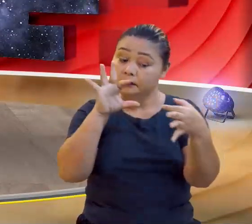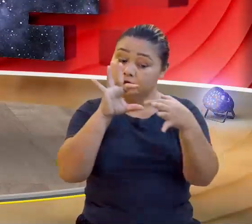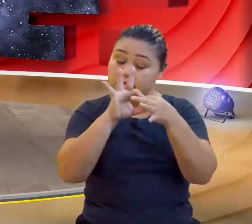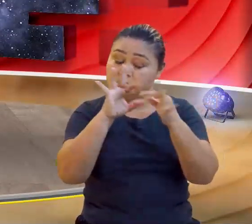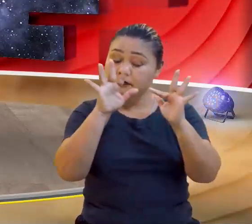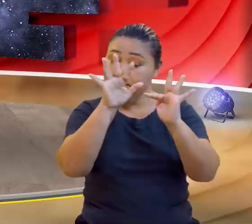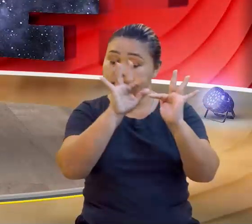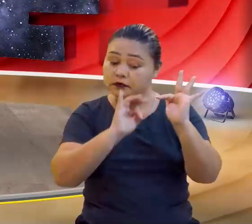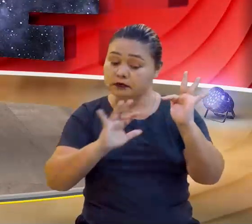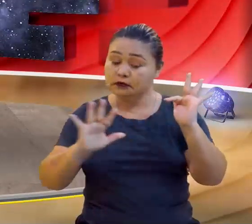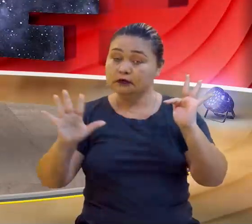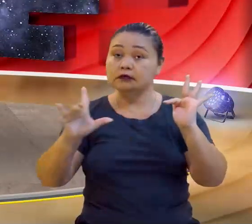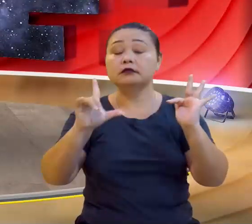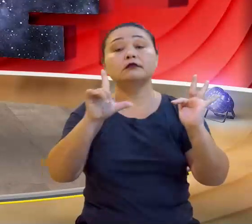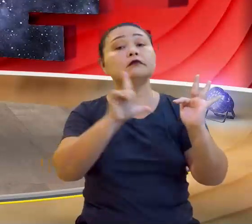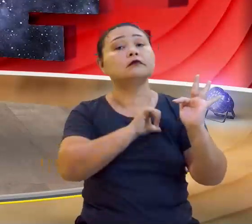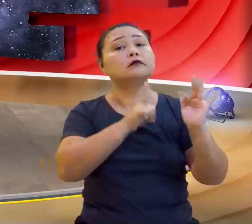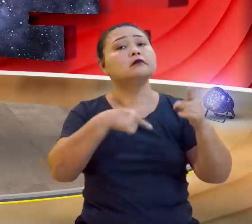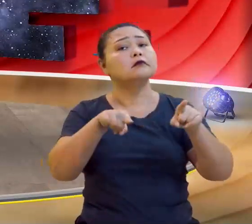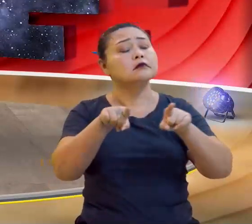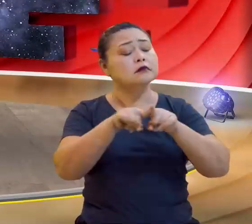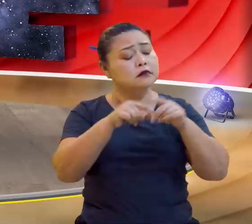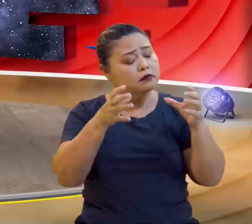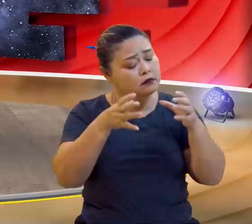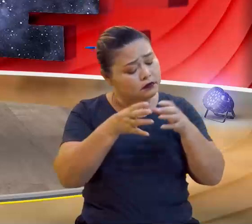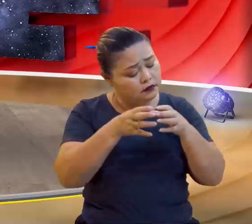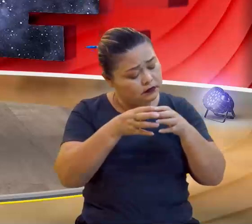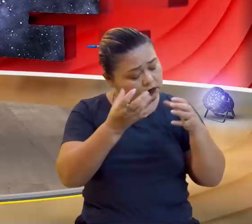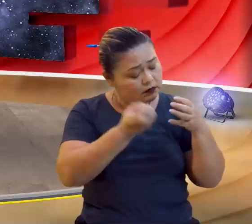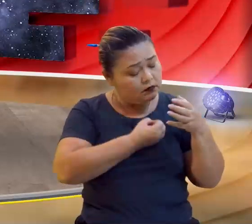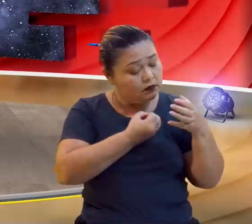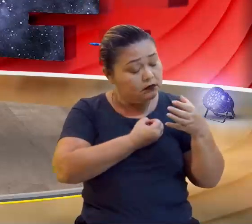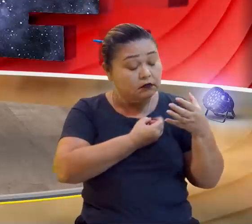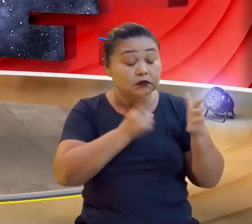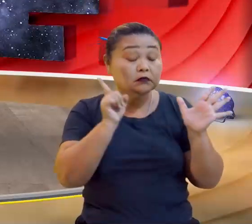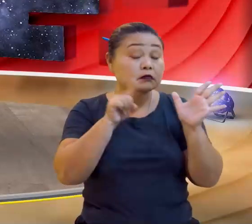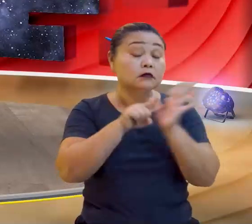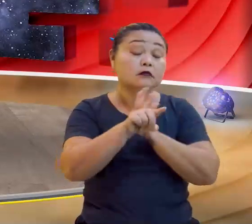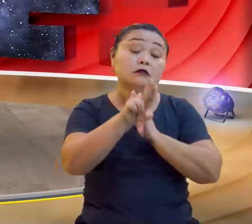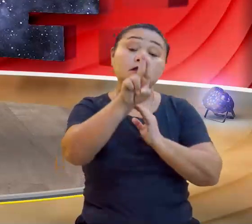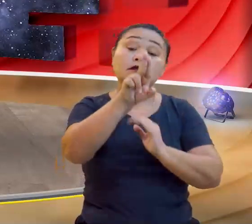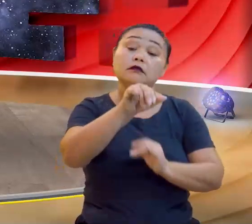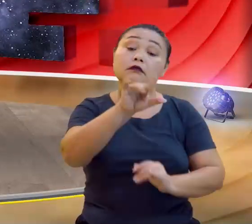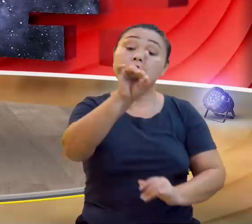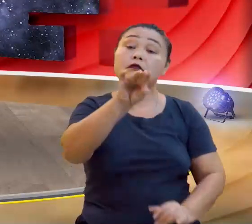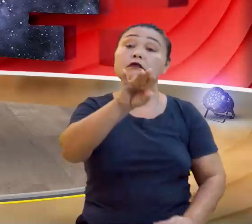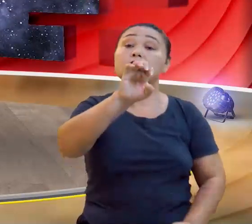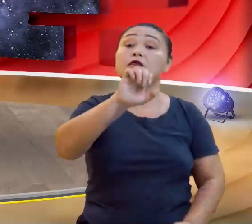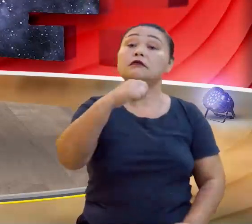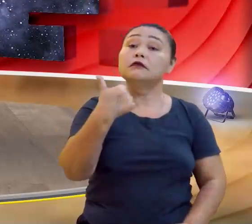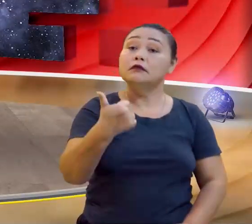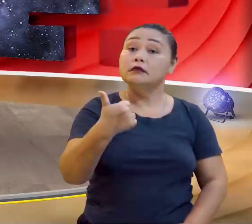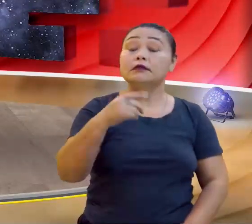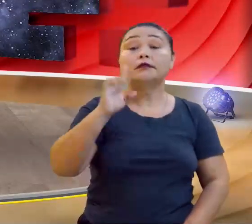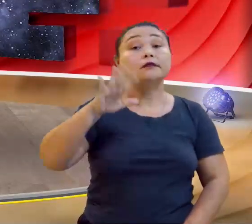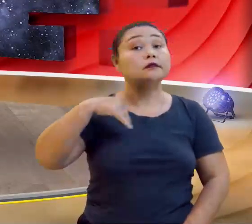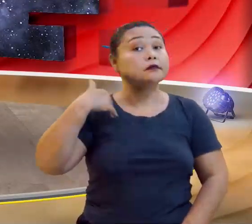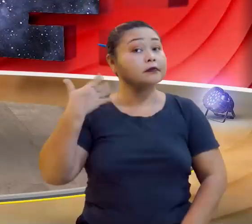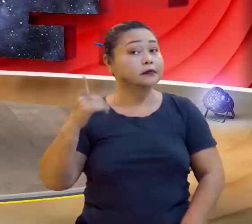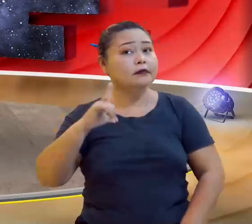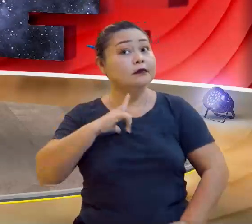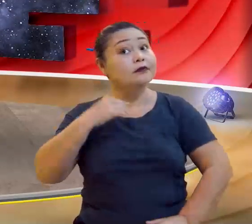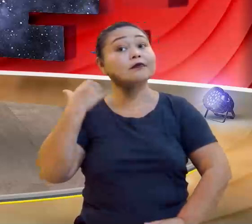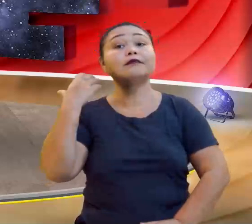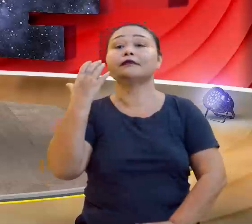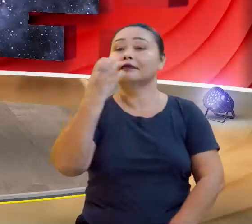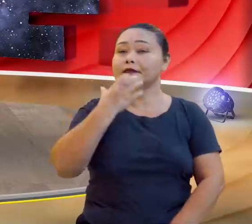também né? conjuntos numéricos e tal, mas é coisa, unidade 1. Tá ali na pegada, beleza? Mesmo. Então temos uma musiquinha, claro,